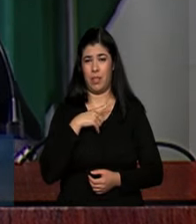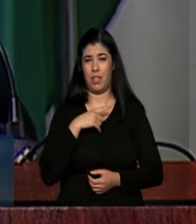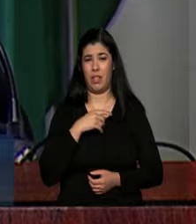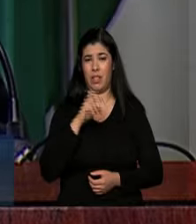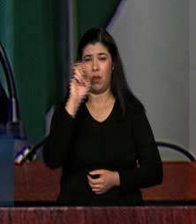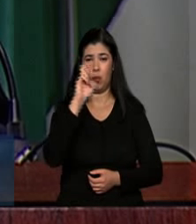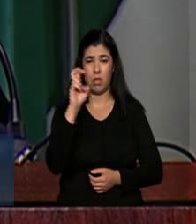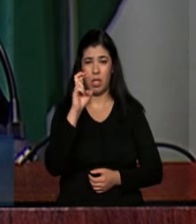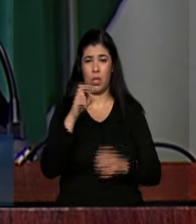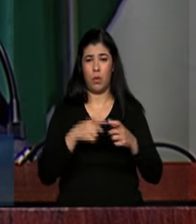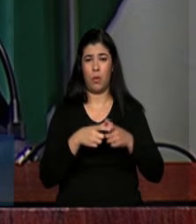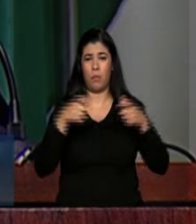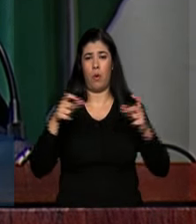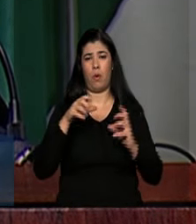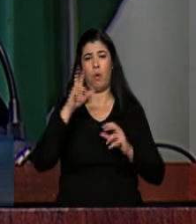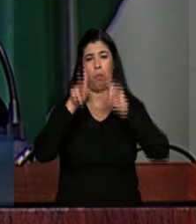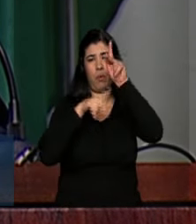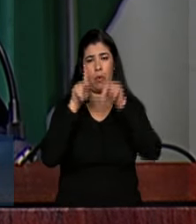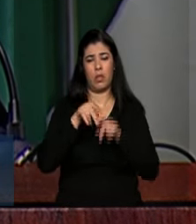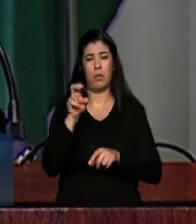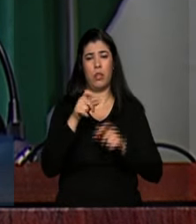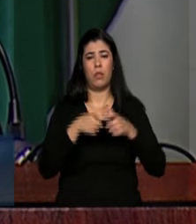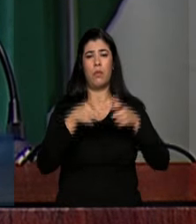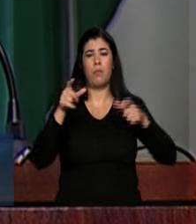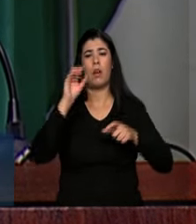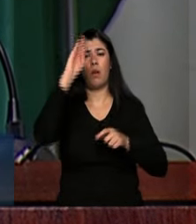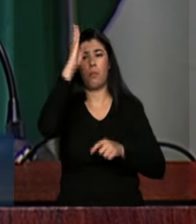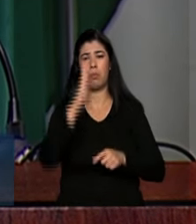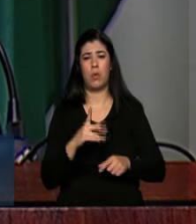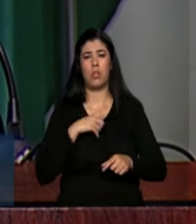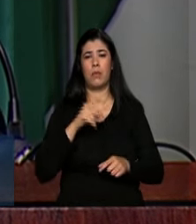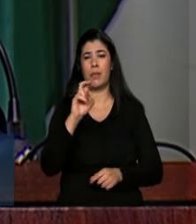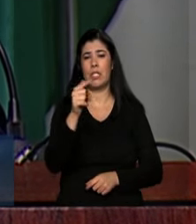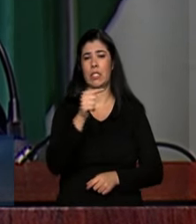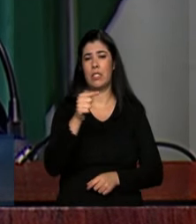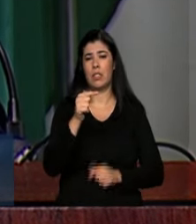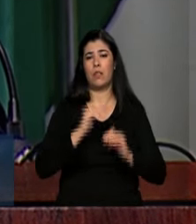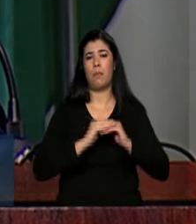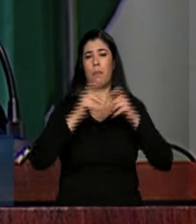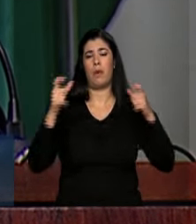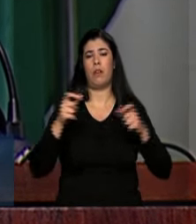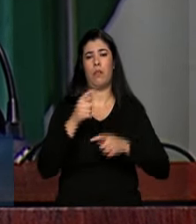o quinto maior território e a sétima maior economia do planeta.